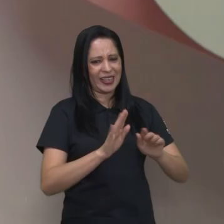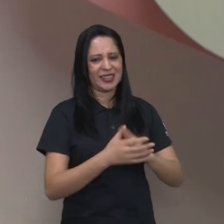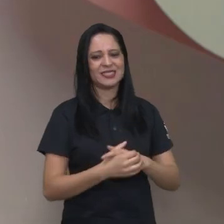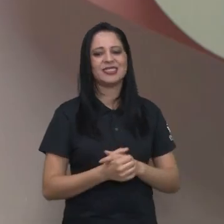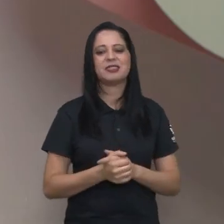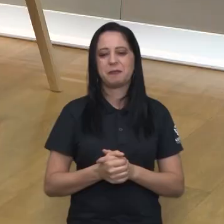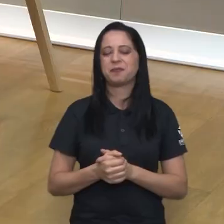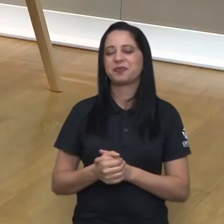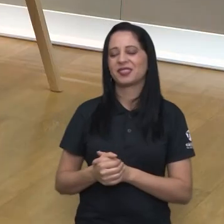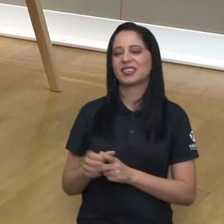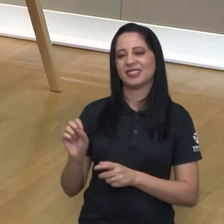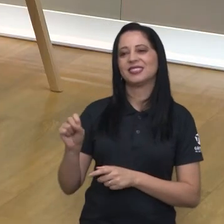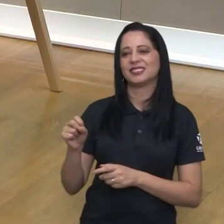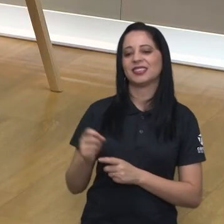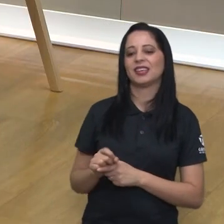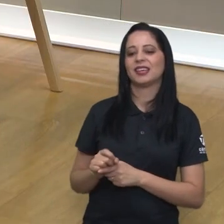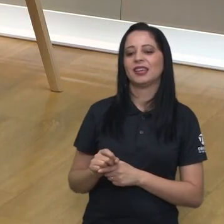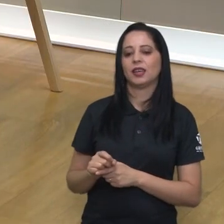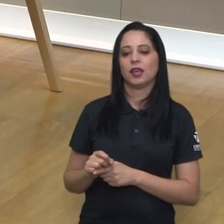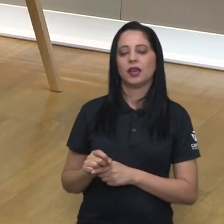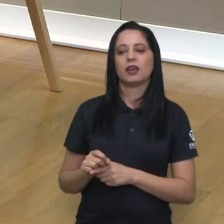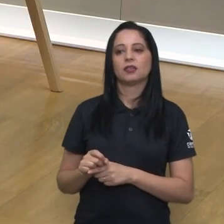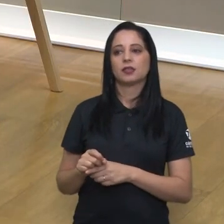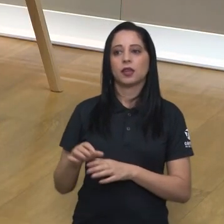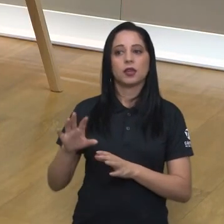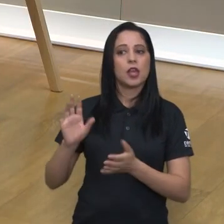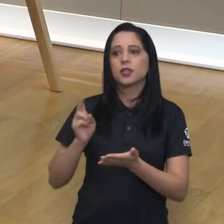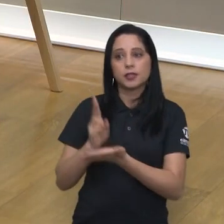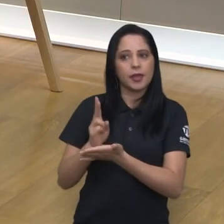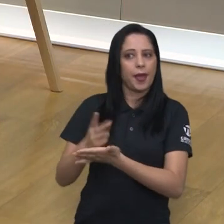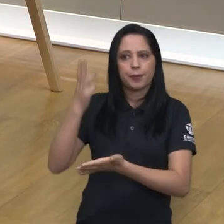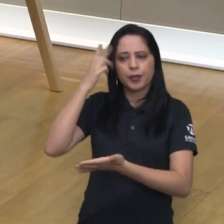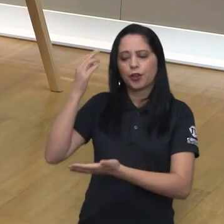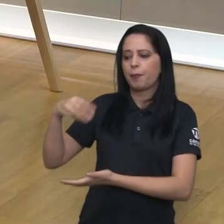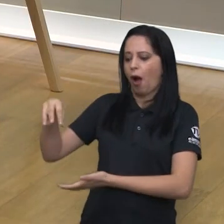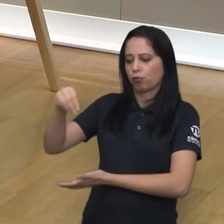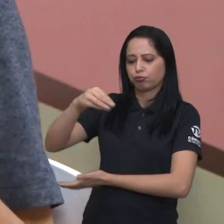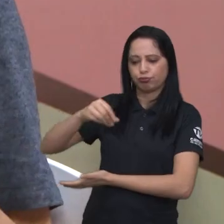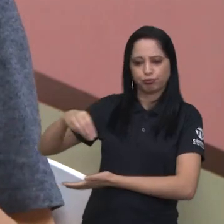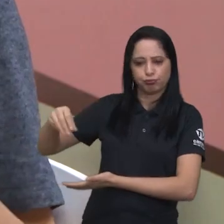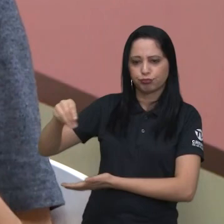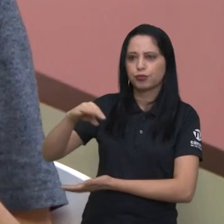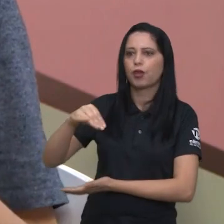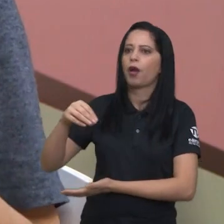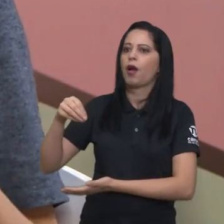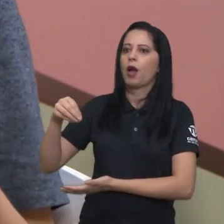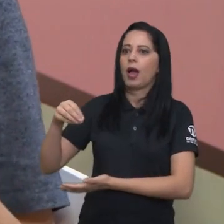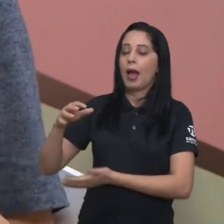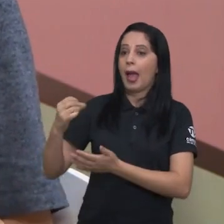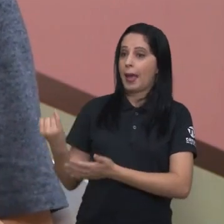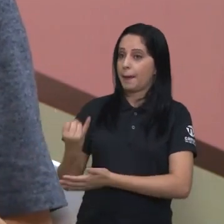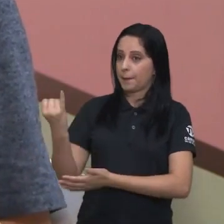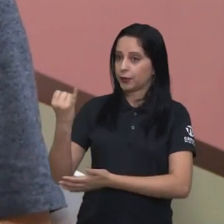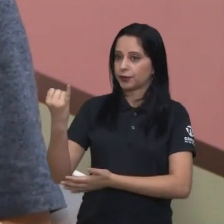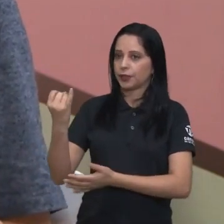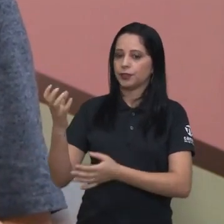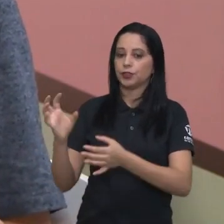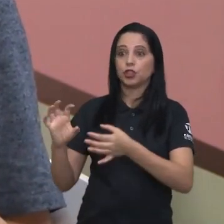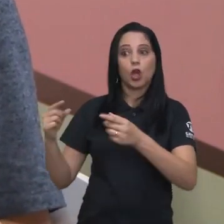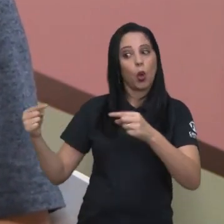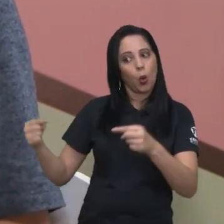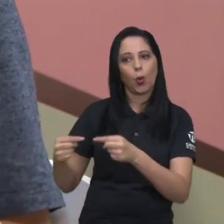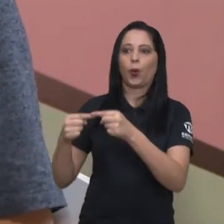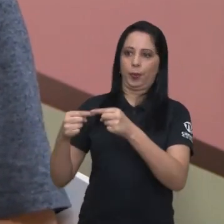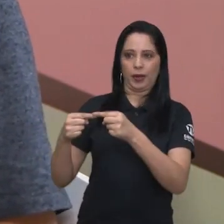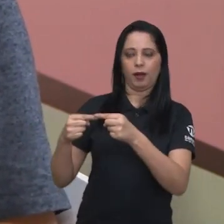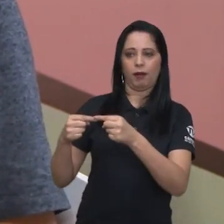mal danado. A gente sempre vai pensar, como todo tempero, né, como todo ingrediente, importante ter harmonia na preparação